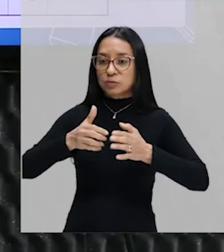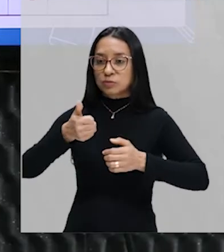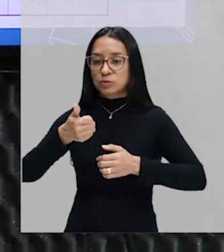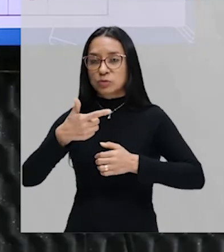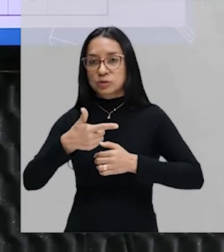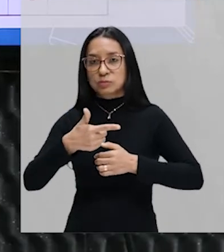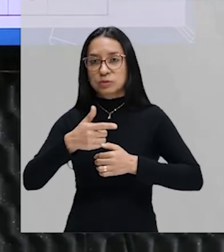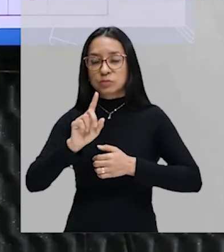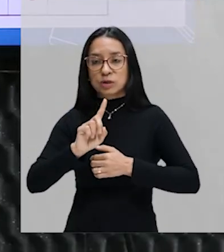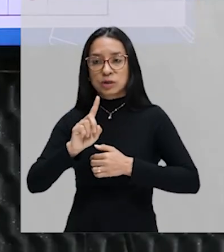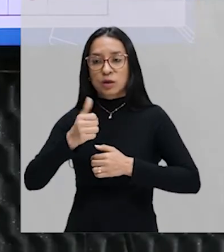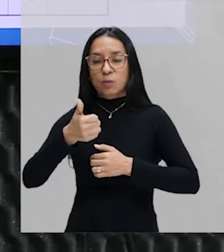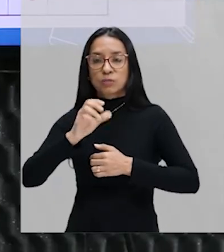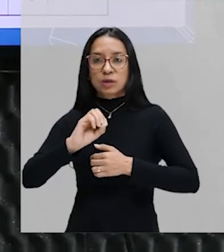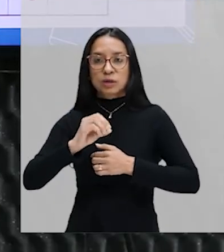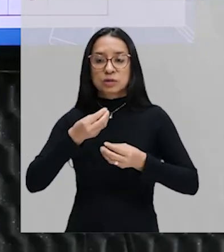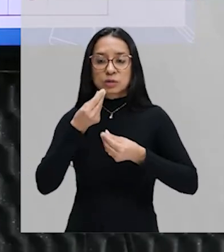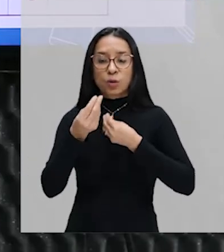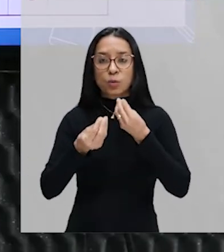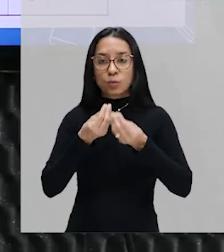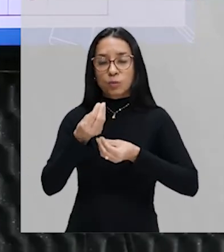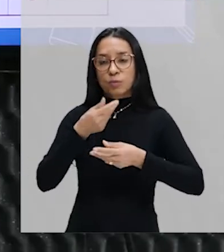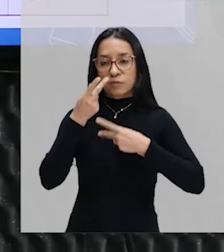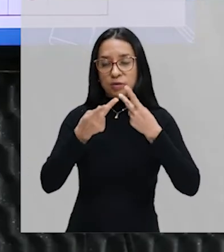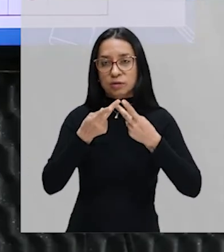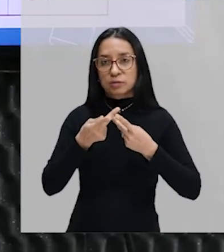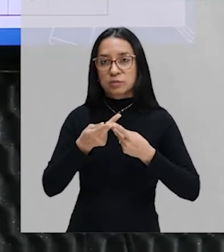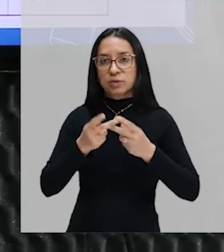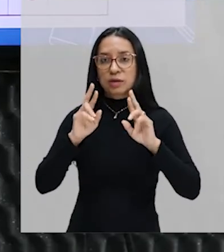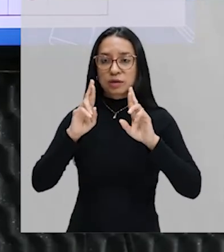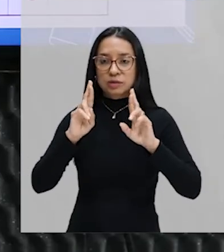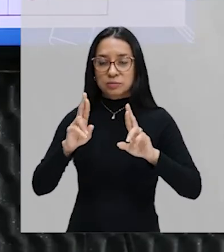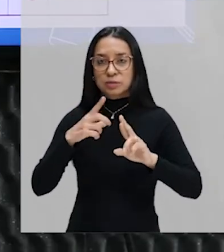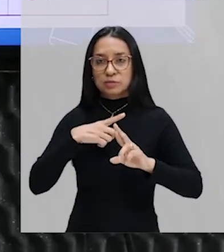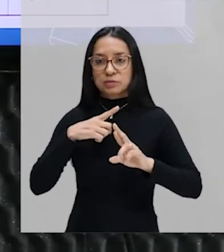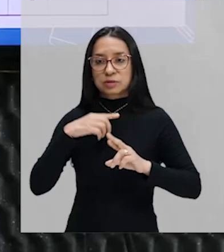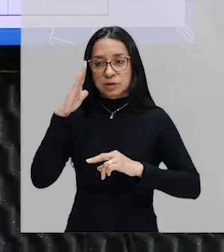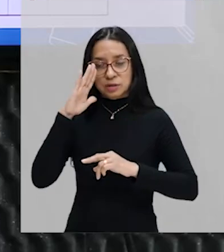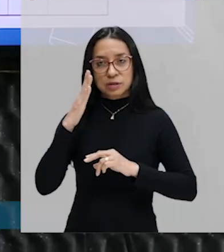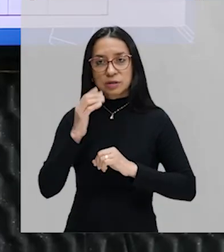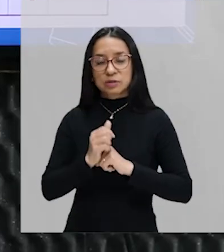Então, galerinha, eu vou ficando por aqui. Eu espero que vocês tenham entendido e compreendido aí um